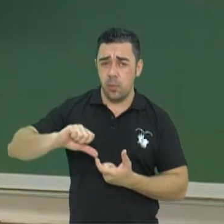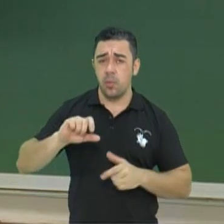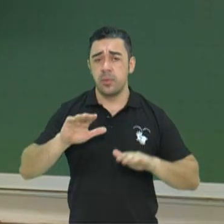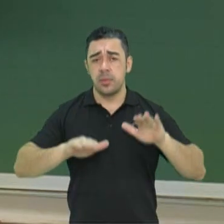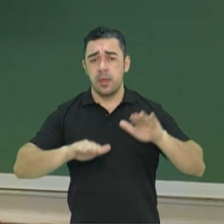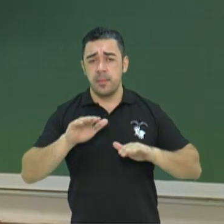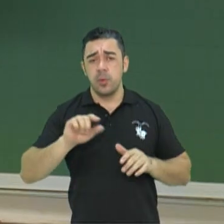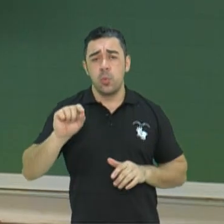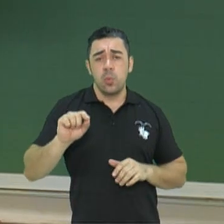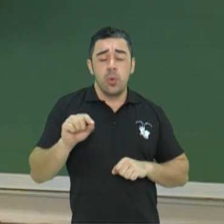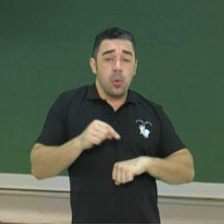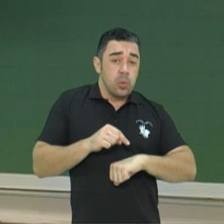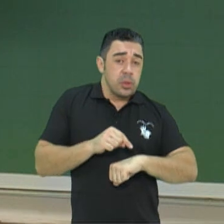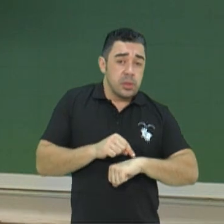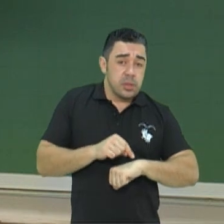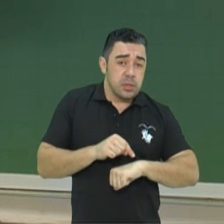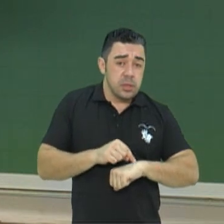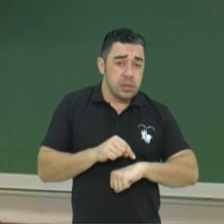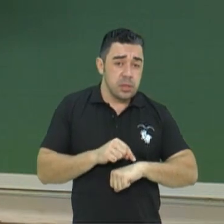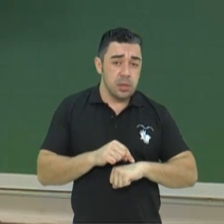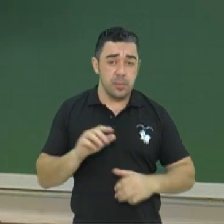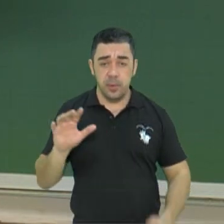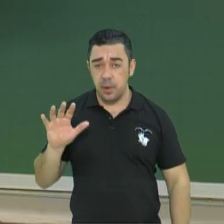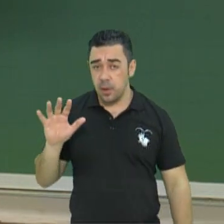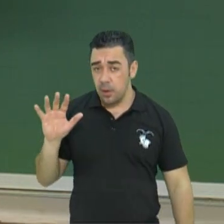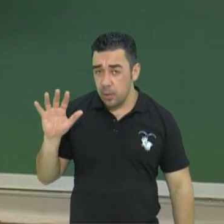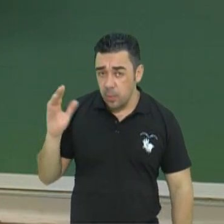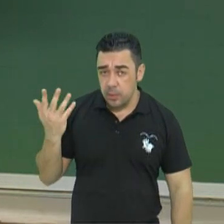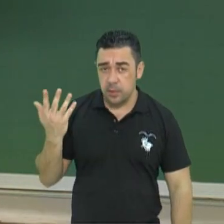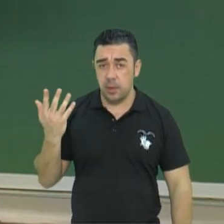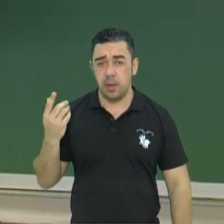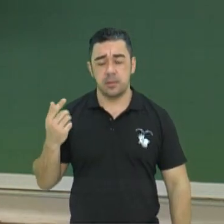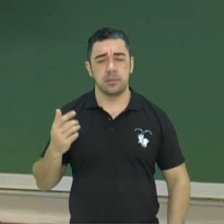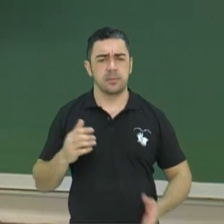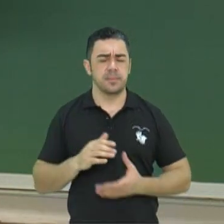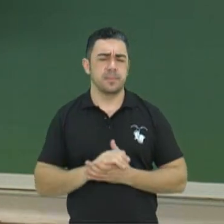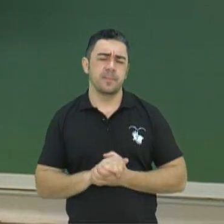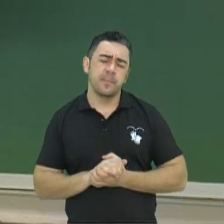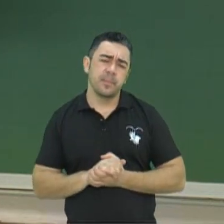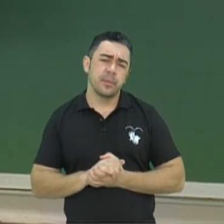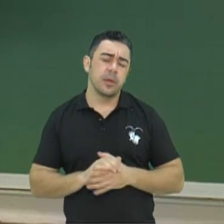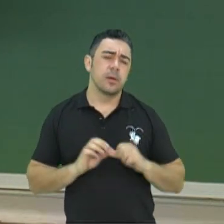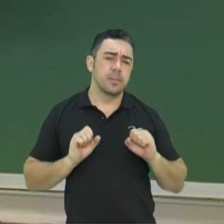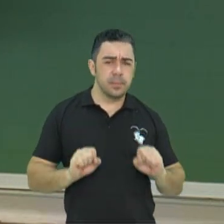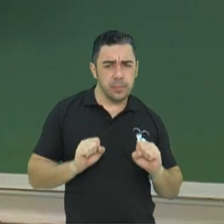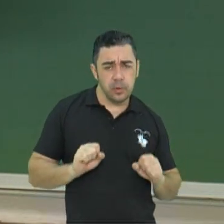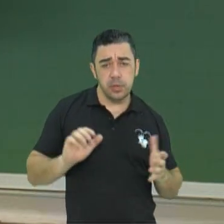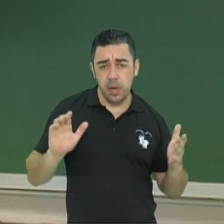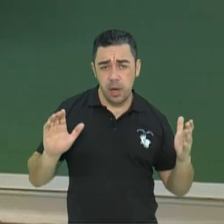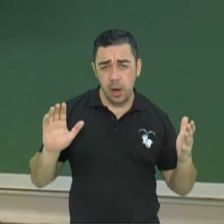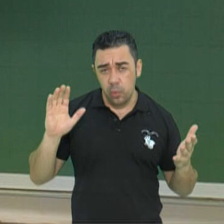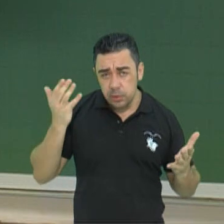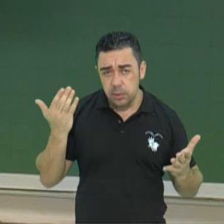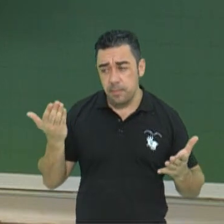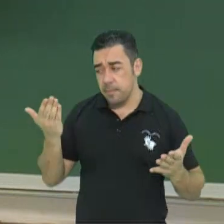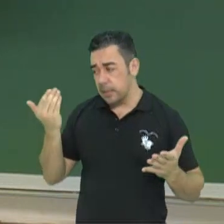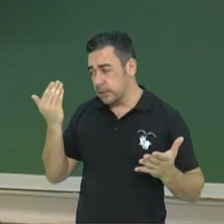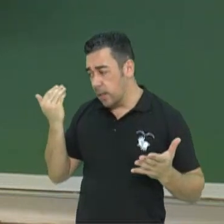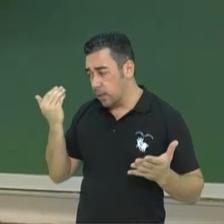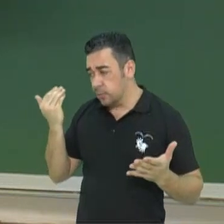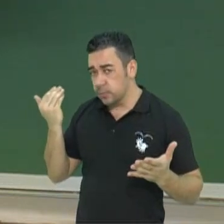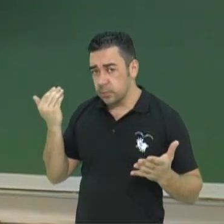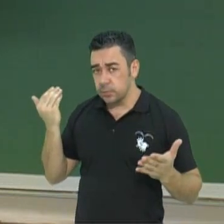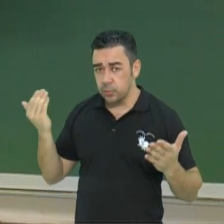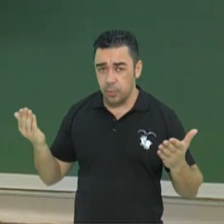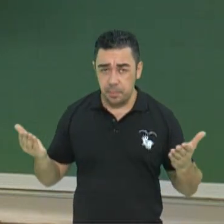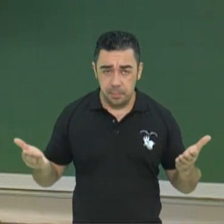acordo com o tempo em que as ações acontecem. Ou seja, elas podem ter acontecido no passado,